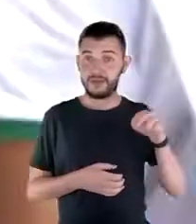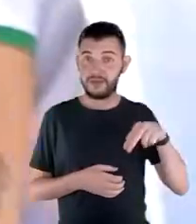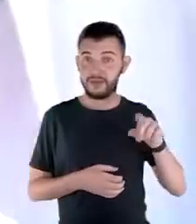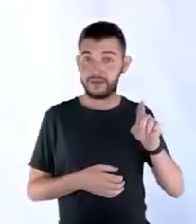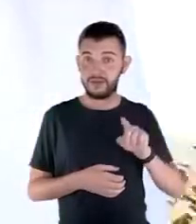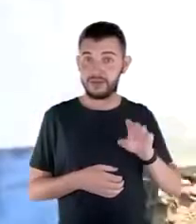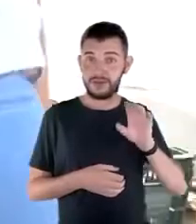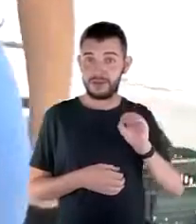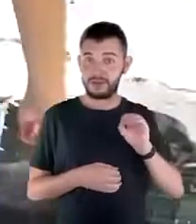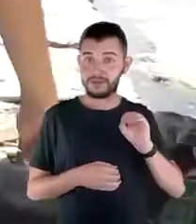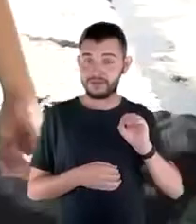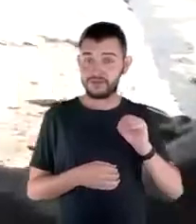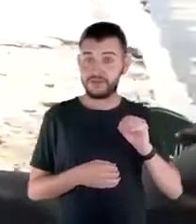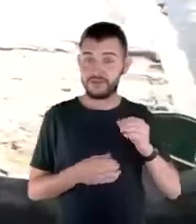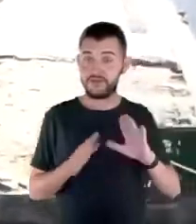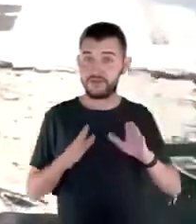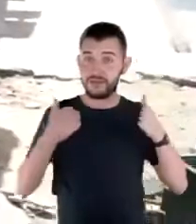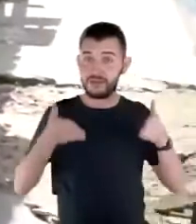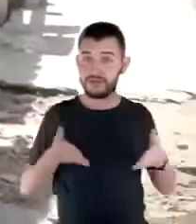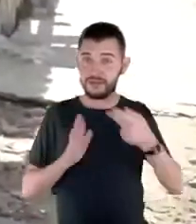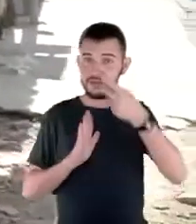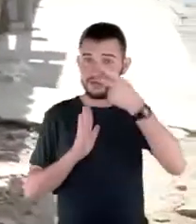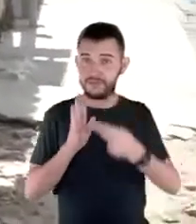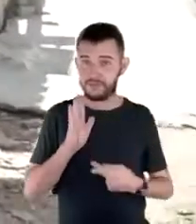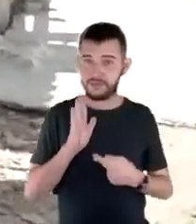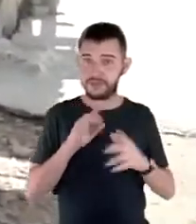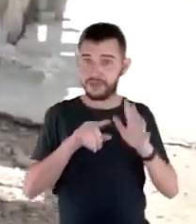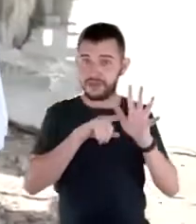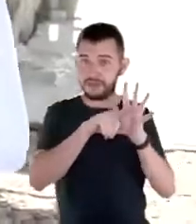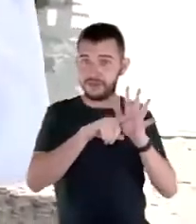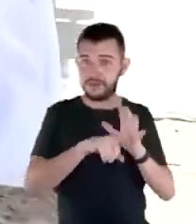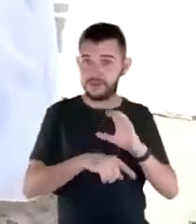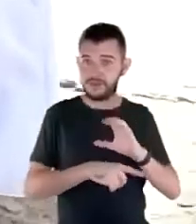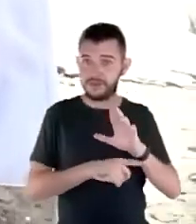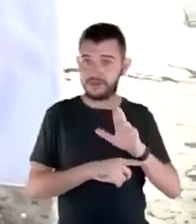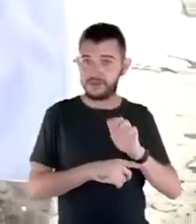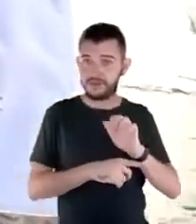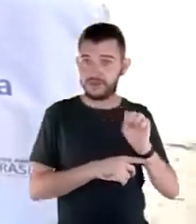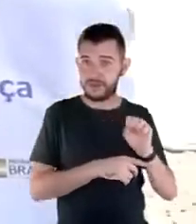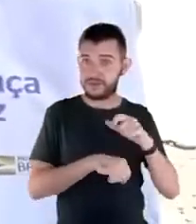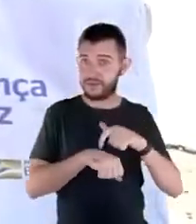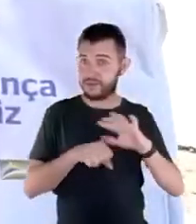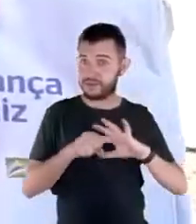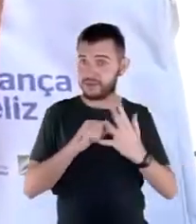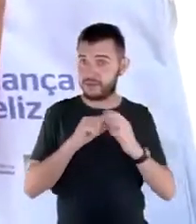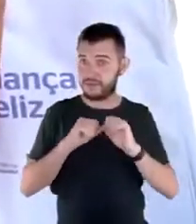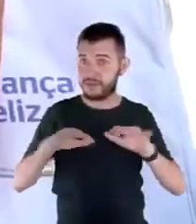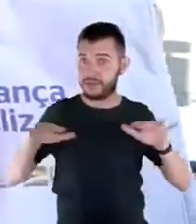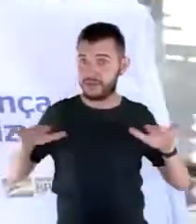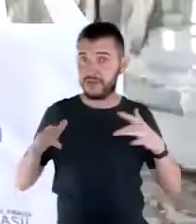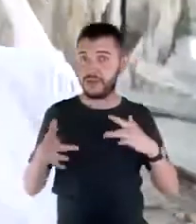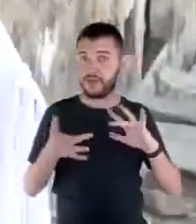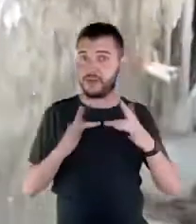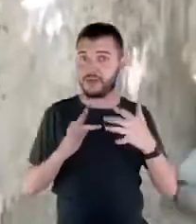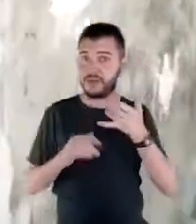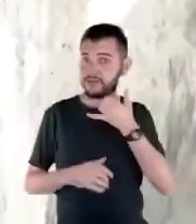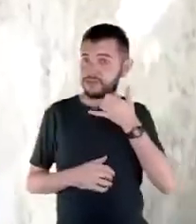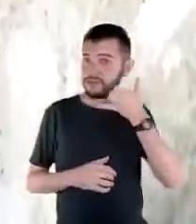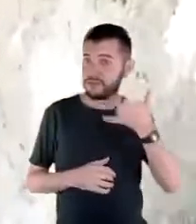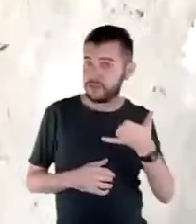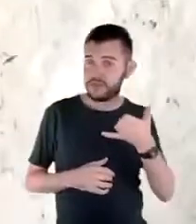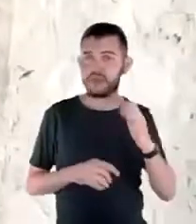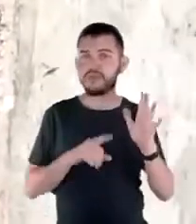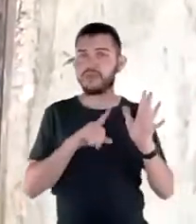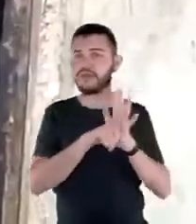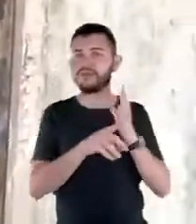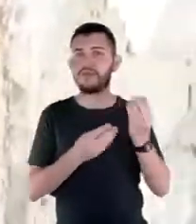O Enzo entrou no programa através da pesquisa pelo CRAS. Ele entrou no meio da pandemia. Eu entrei em contato com ele através do